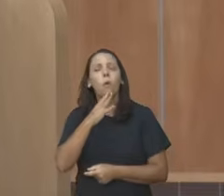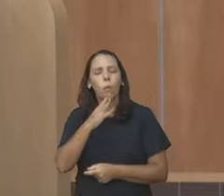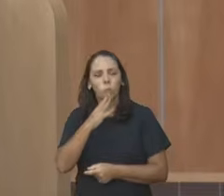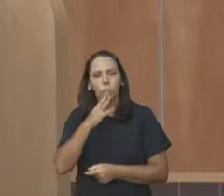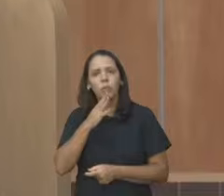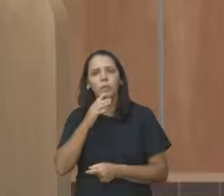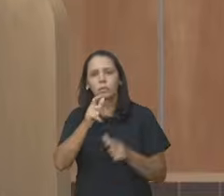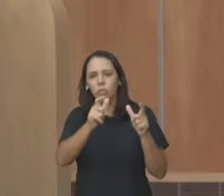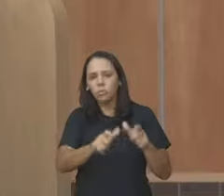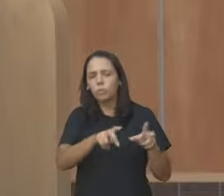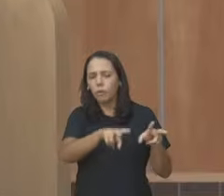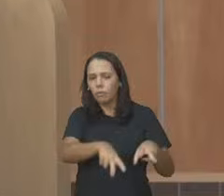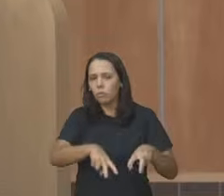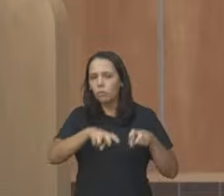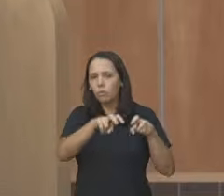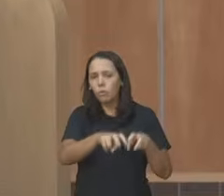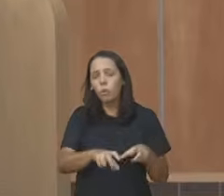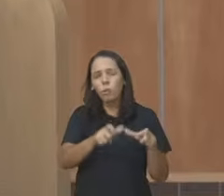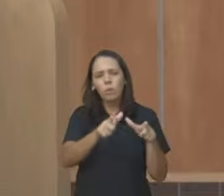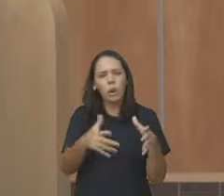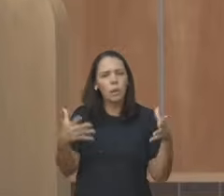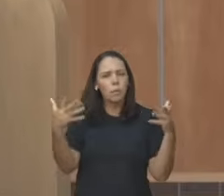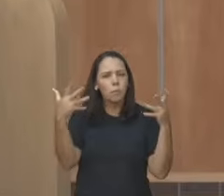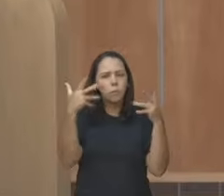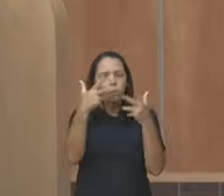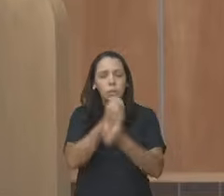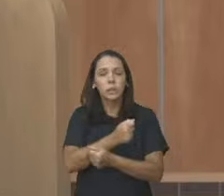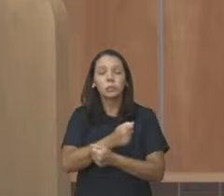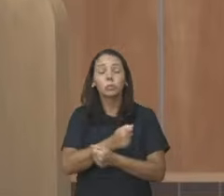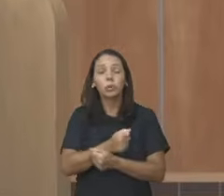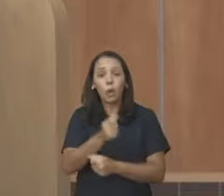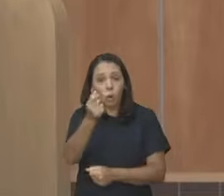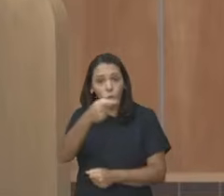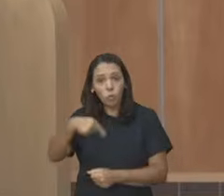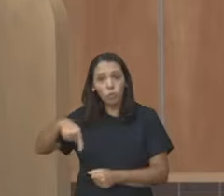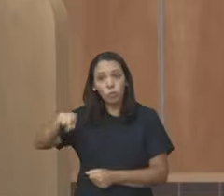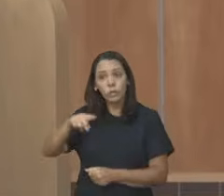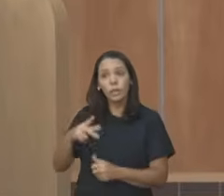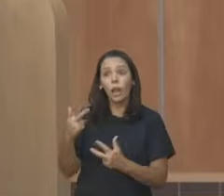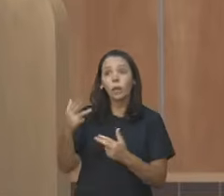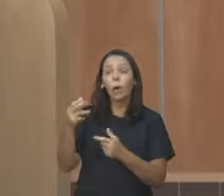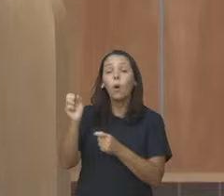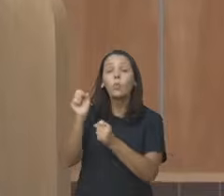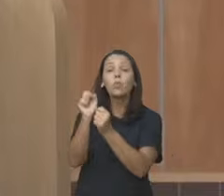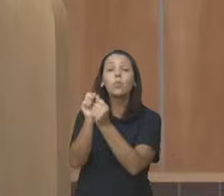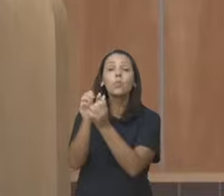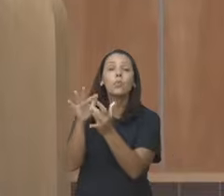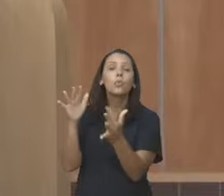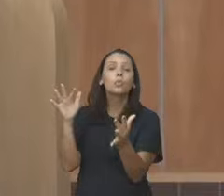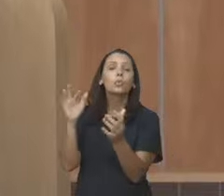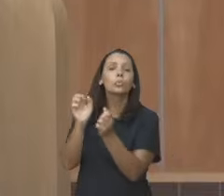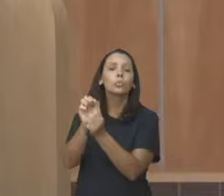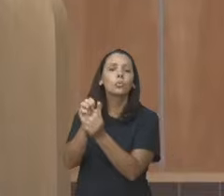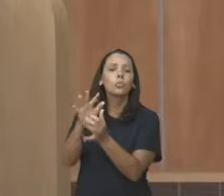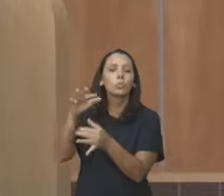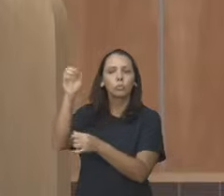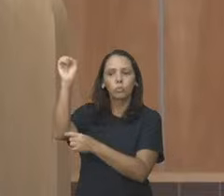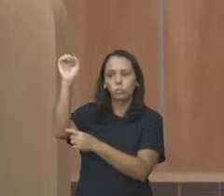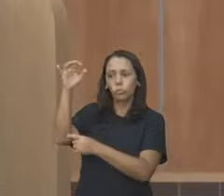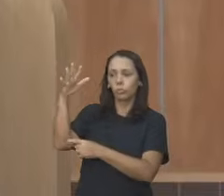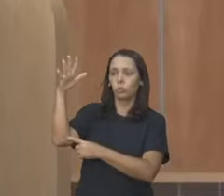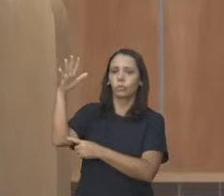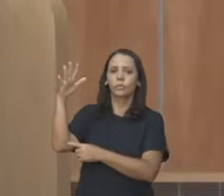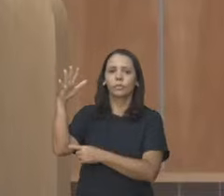essa região rural ali, é um local belíssimo que vocês ficam, vocês são luz nesse espaço que vocês